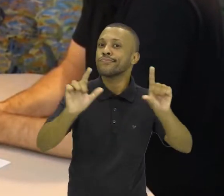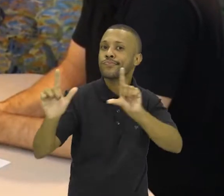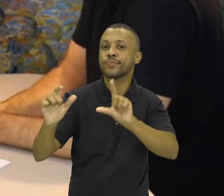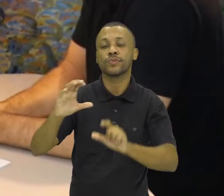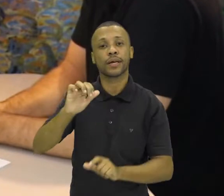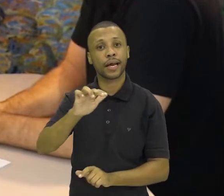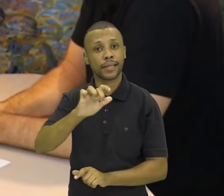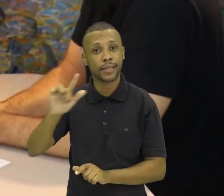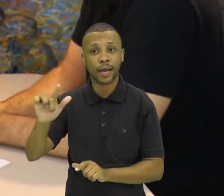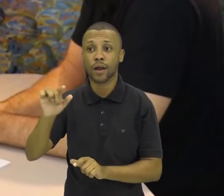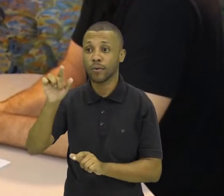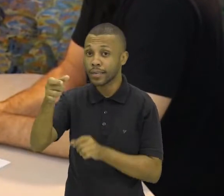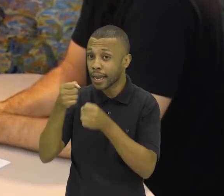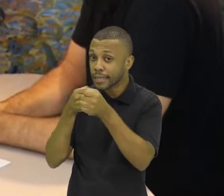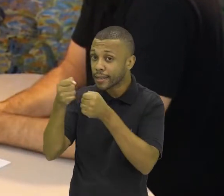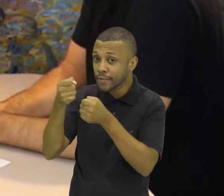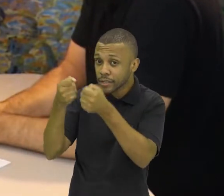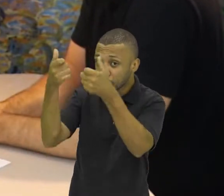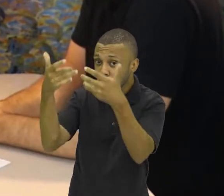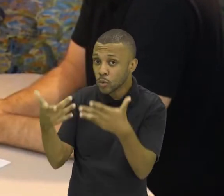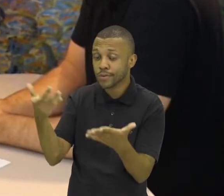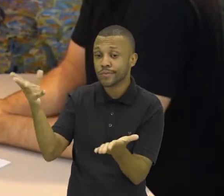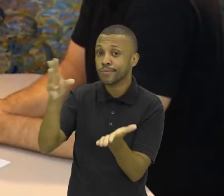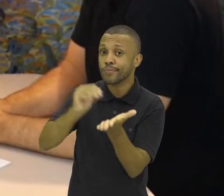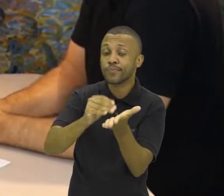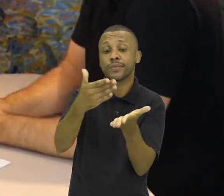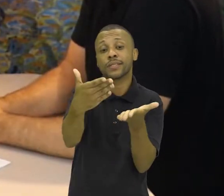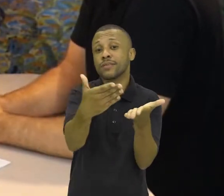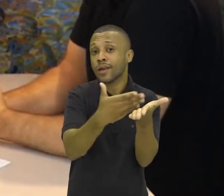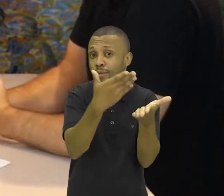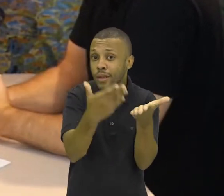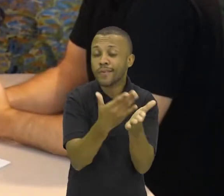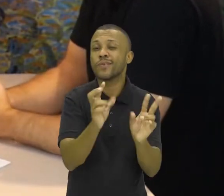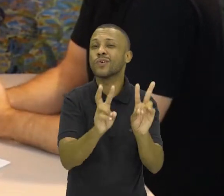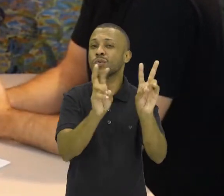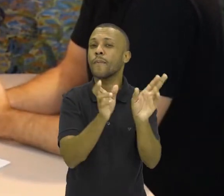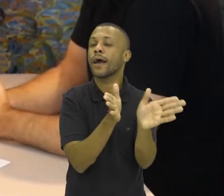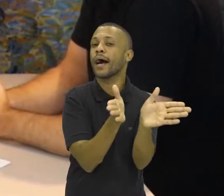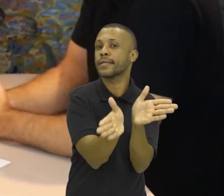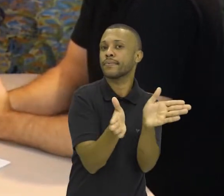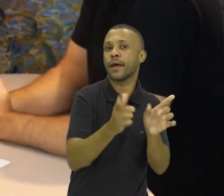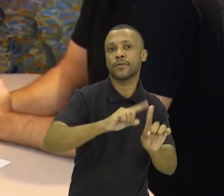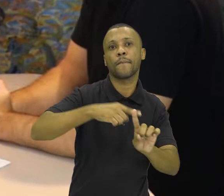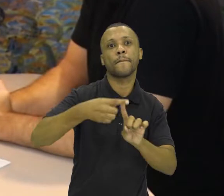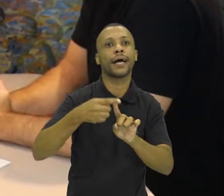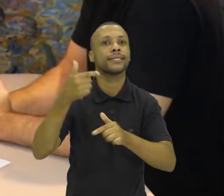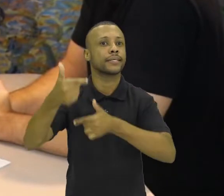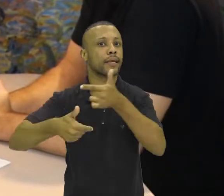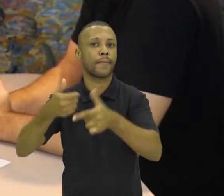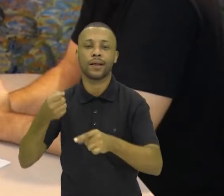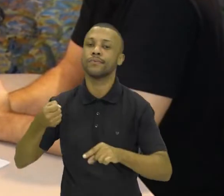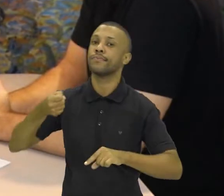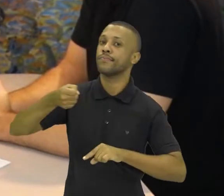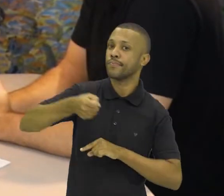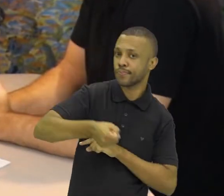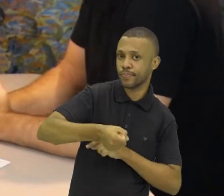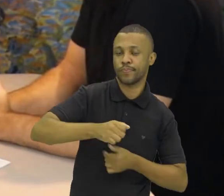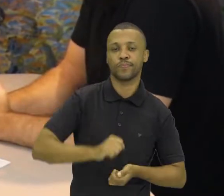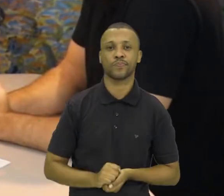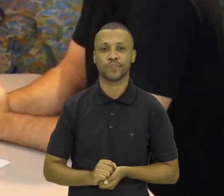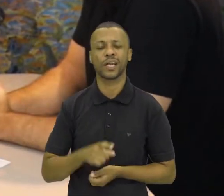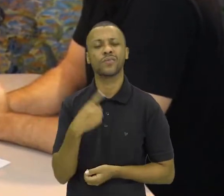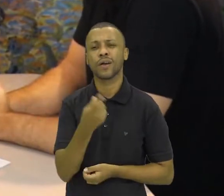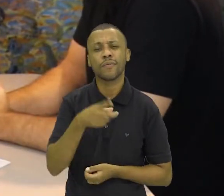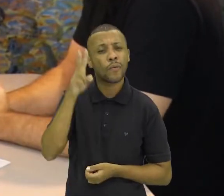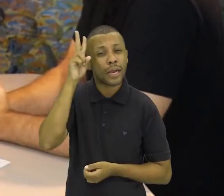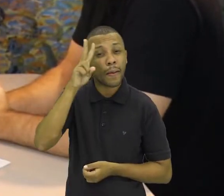tá? E faz parte do nosso livro, do livro Acessibilidade e Empregabilidade. Tá? Então a gente vai meio que reprisar